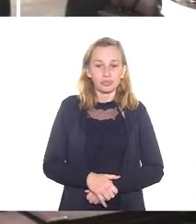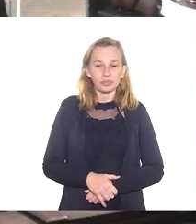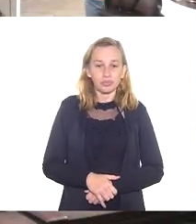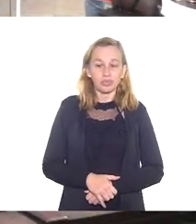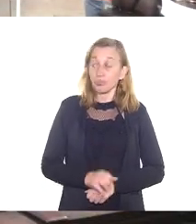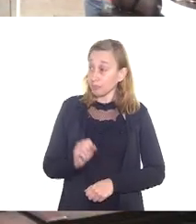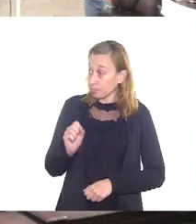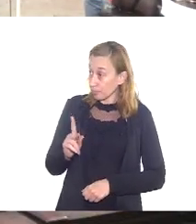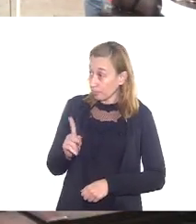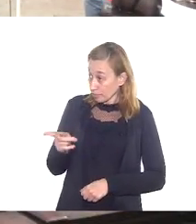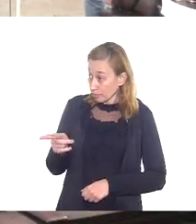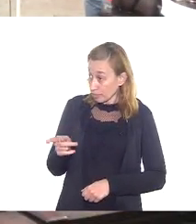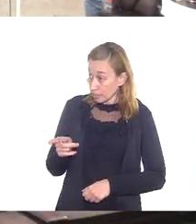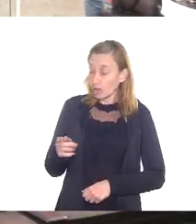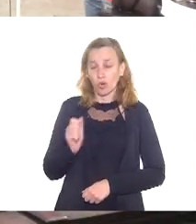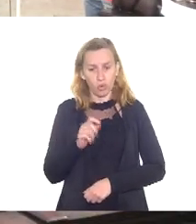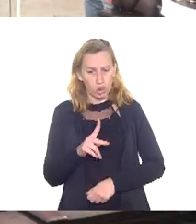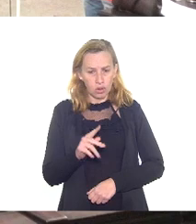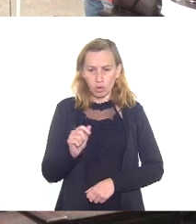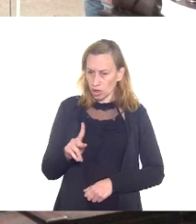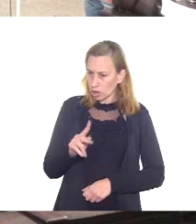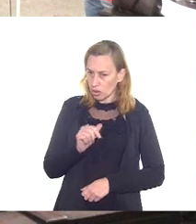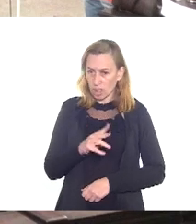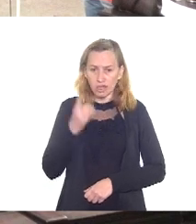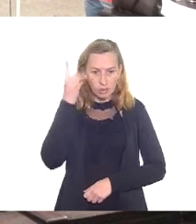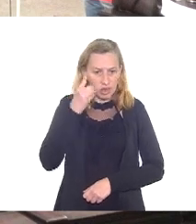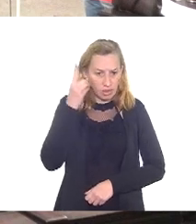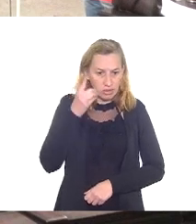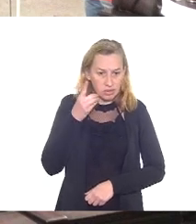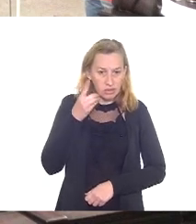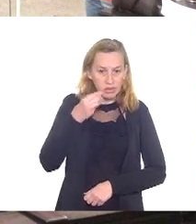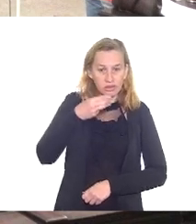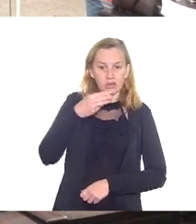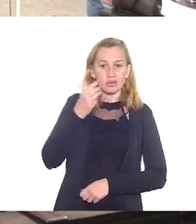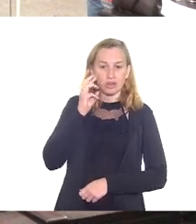É isso aí. Ok, deputado Valdec.